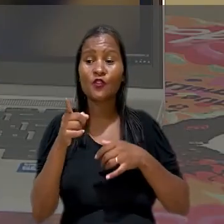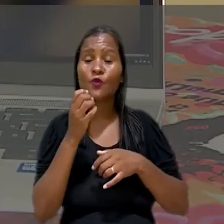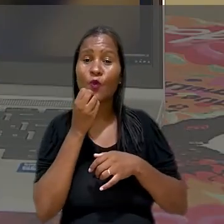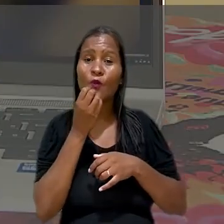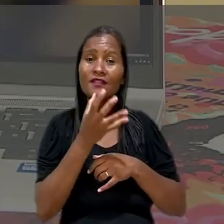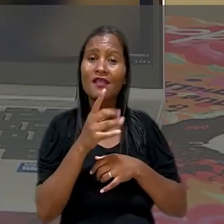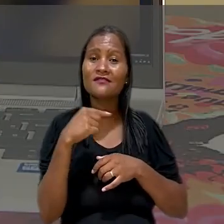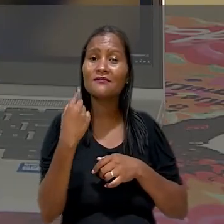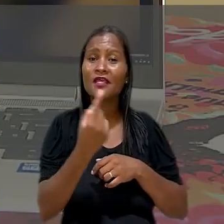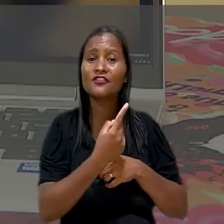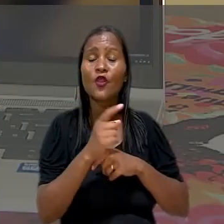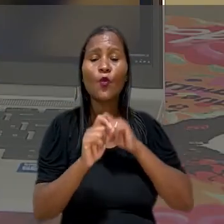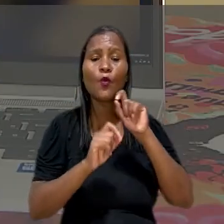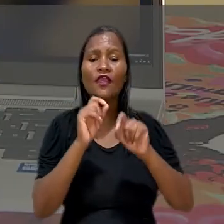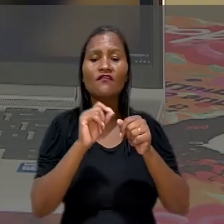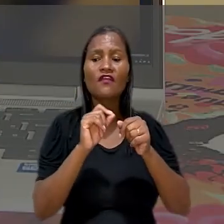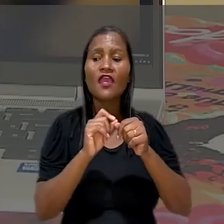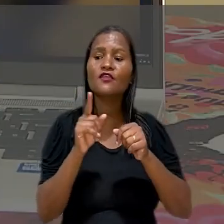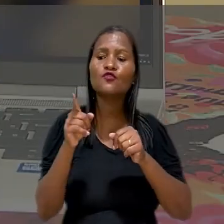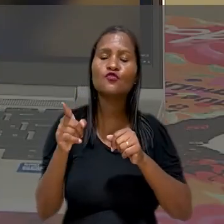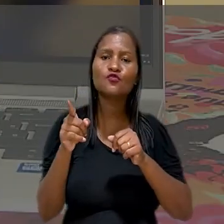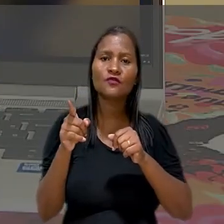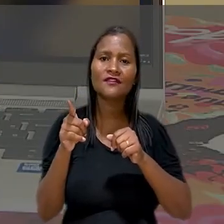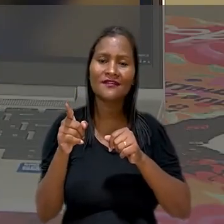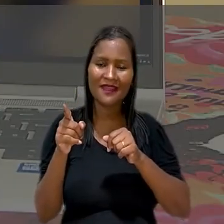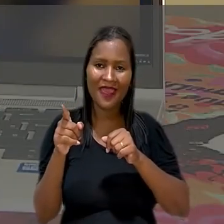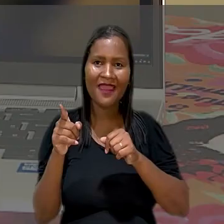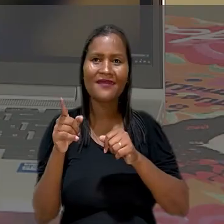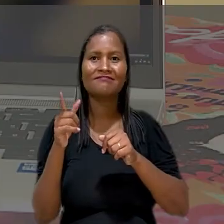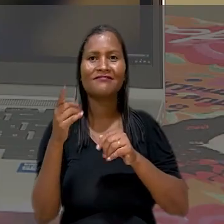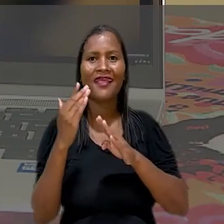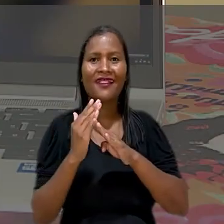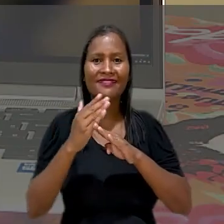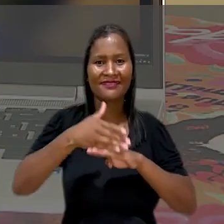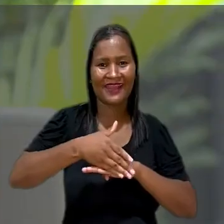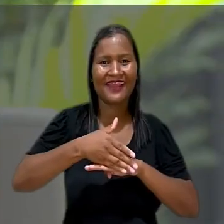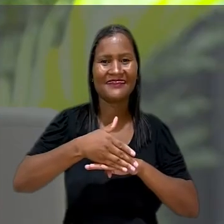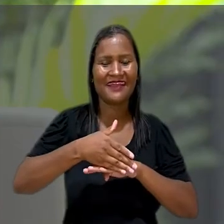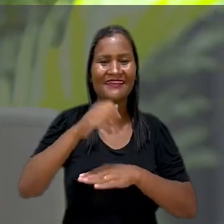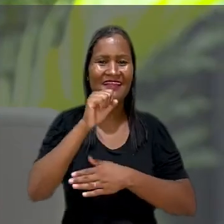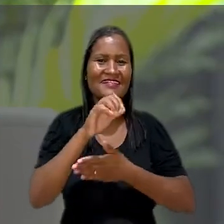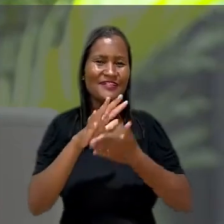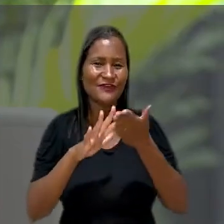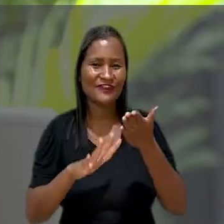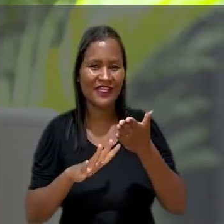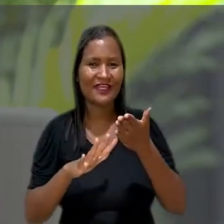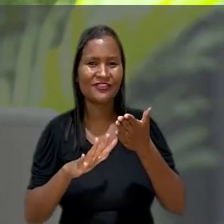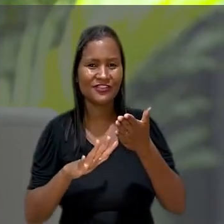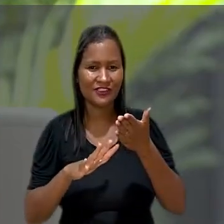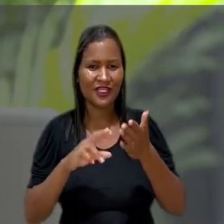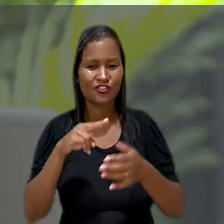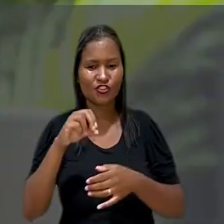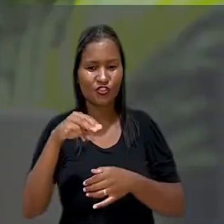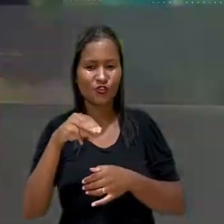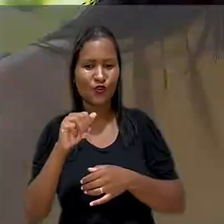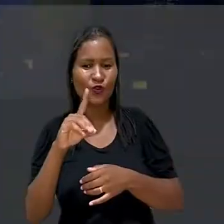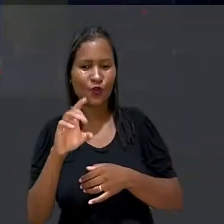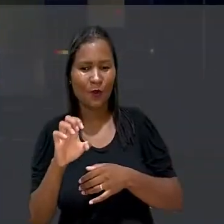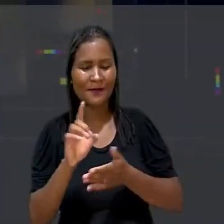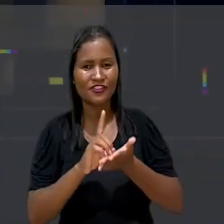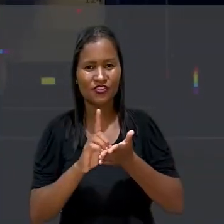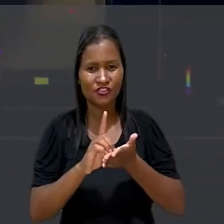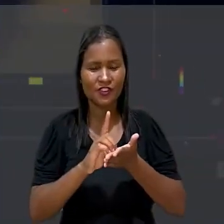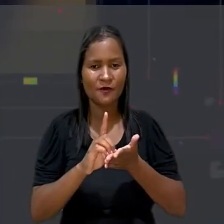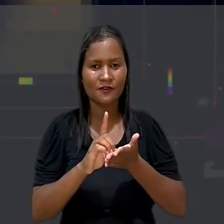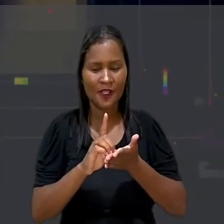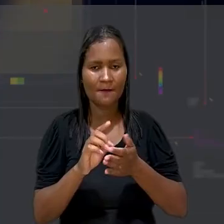contasse para a gente o que fez você embarcar, literalmente, para esta atividade de nômade digital. Antes de eu